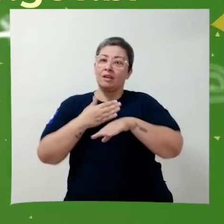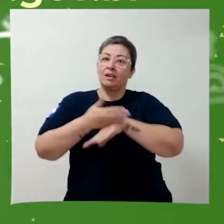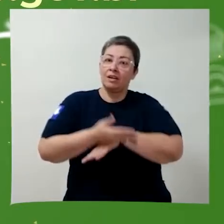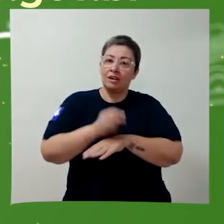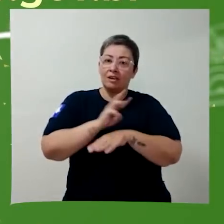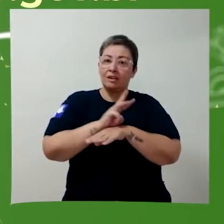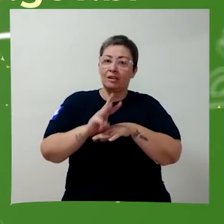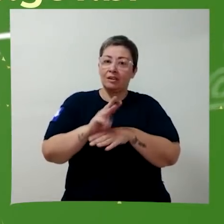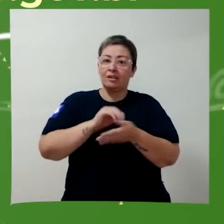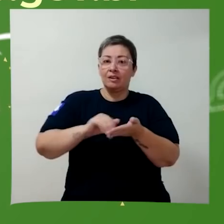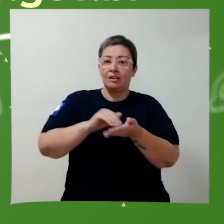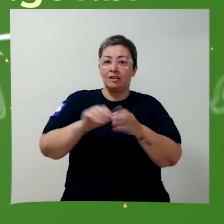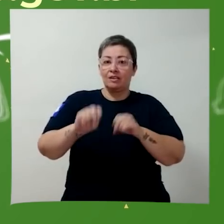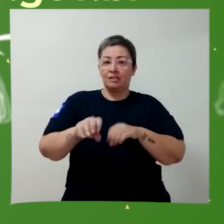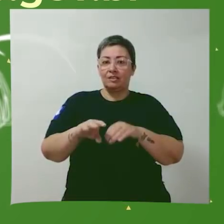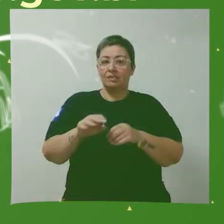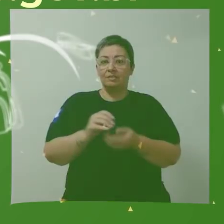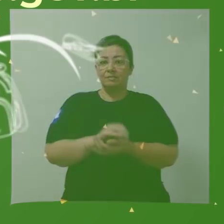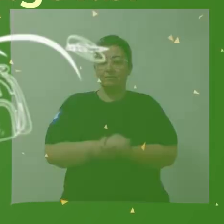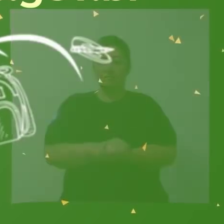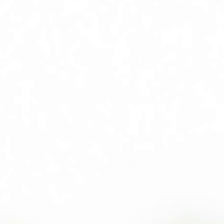Acesse o Portal da Educação.